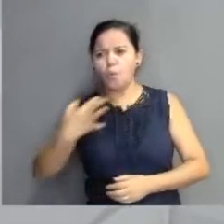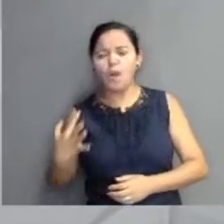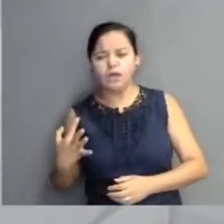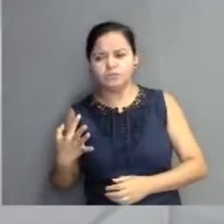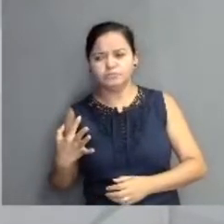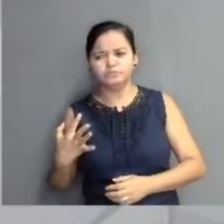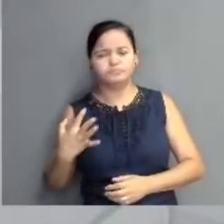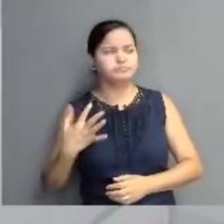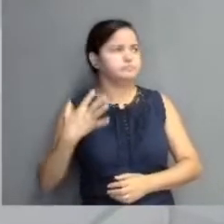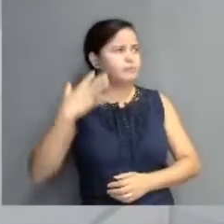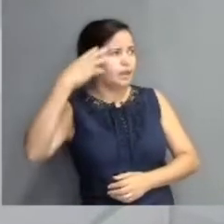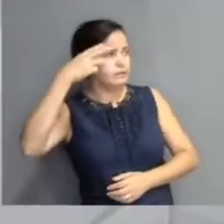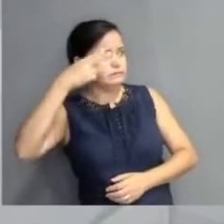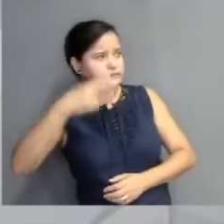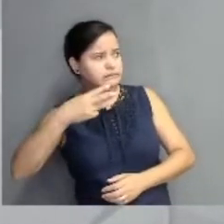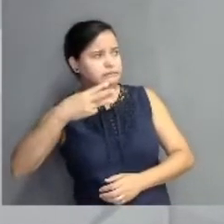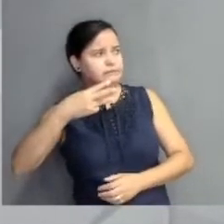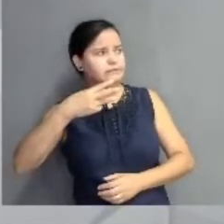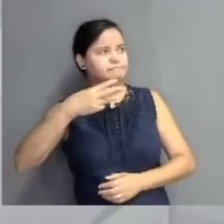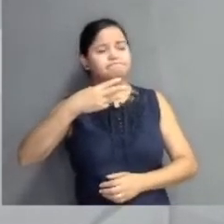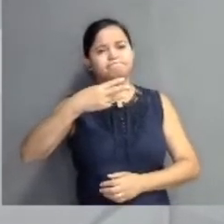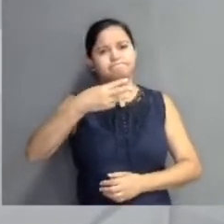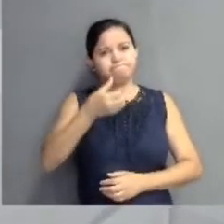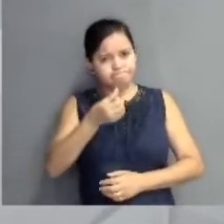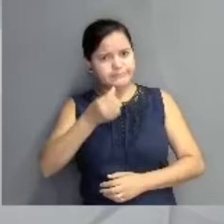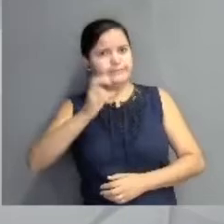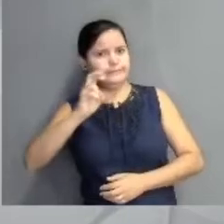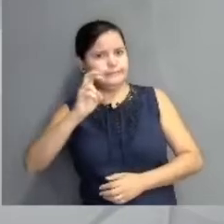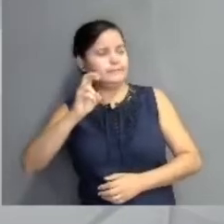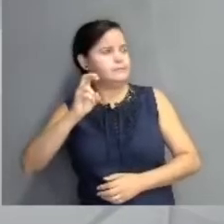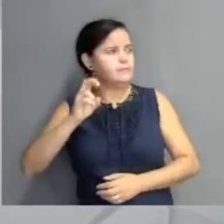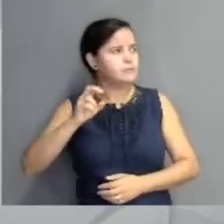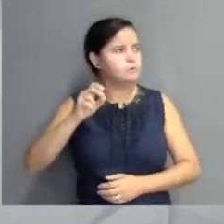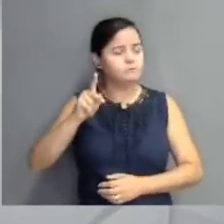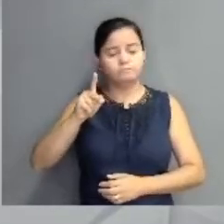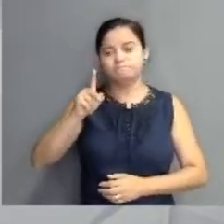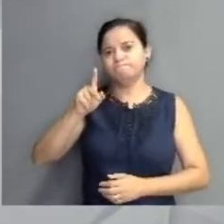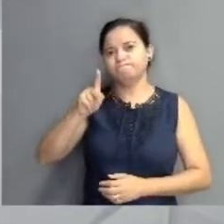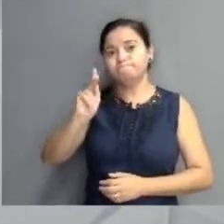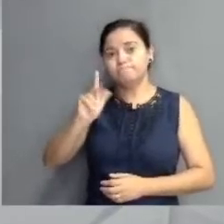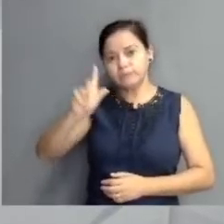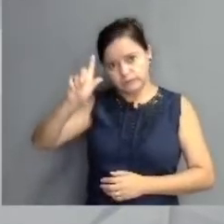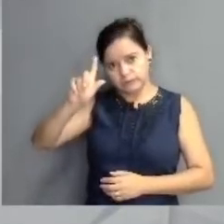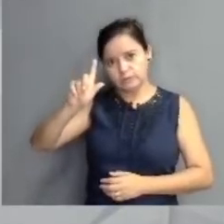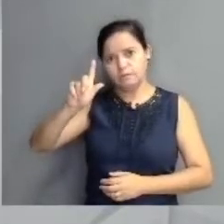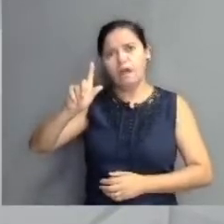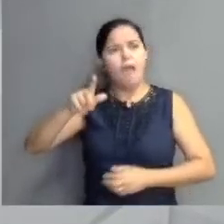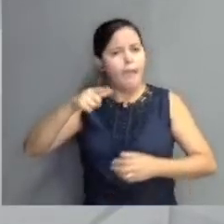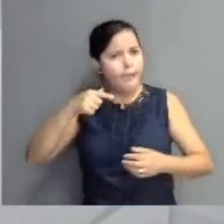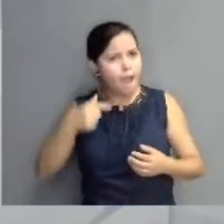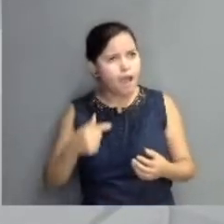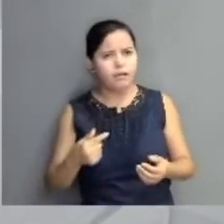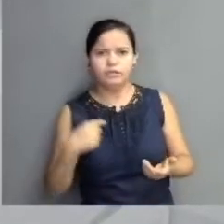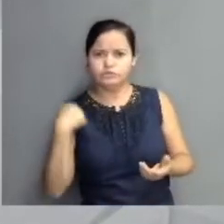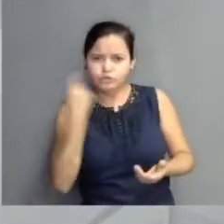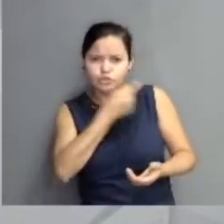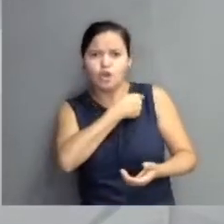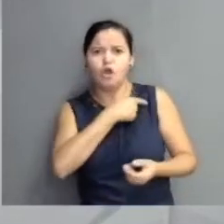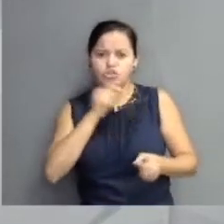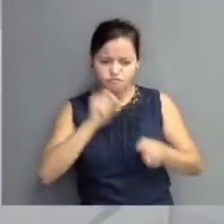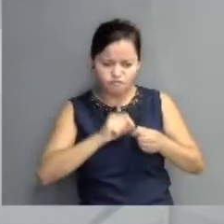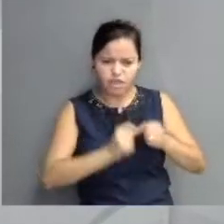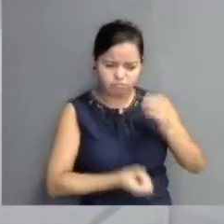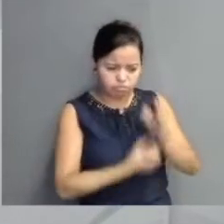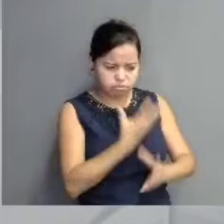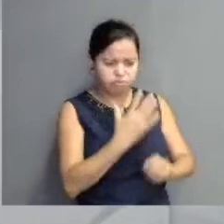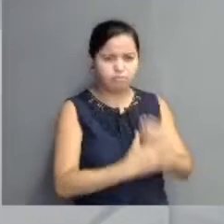literatura, mas essa é a média. Então, gente, a gente produz muito lixo. Isso tem uma relação íntima, guarda isso, aos